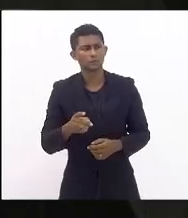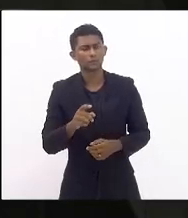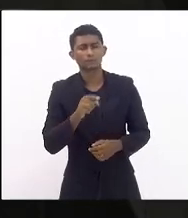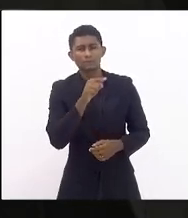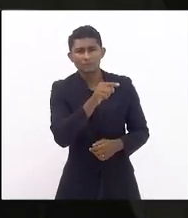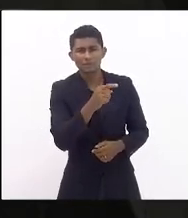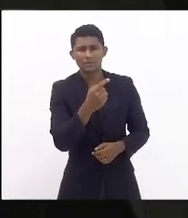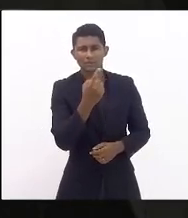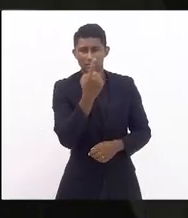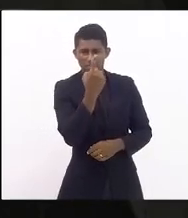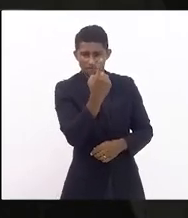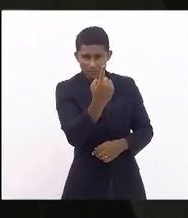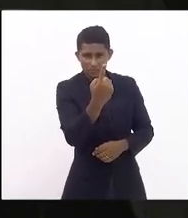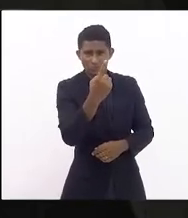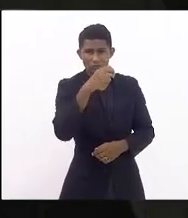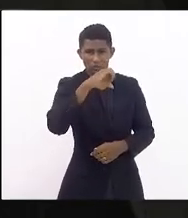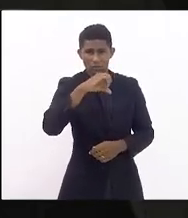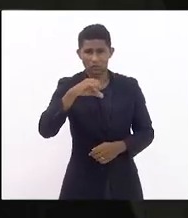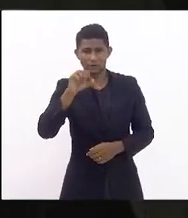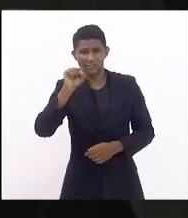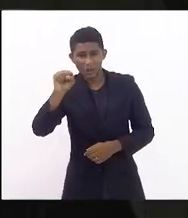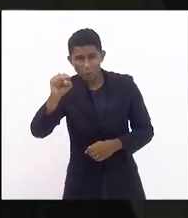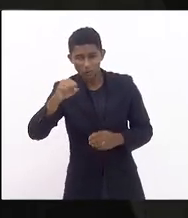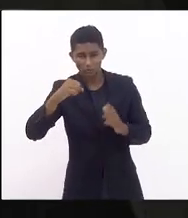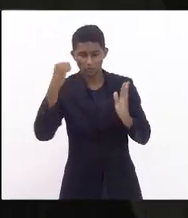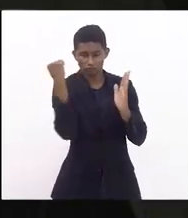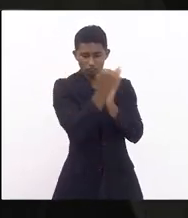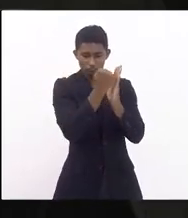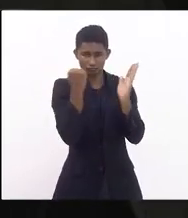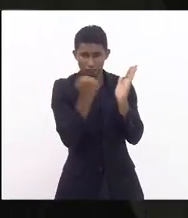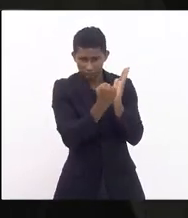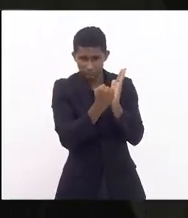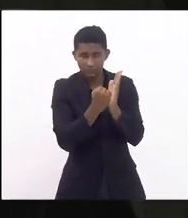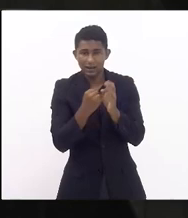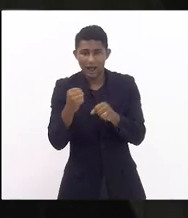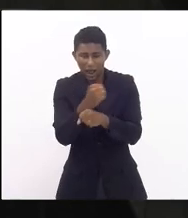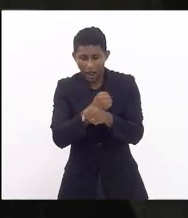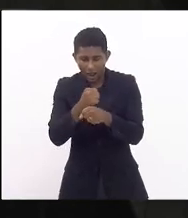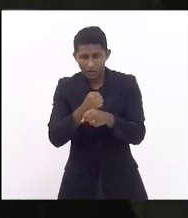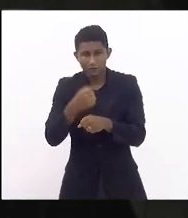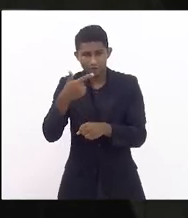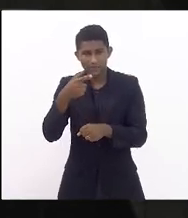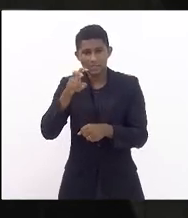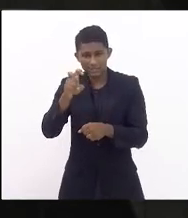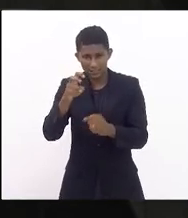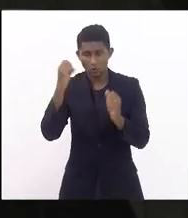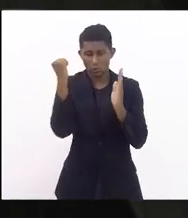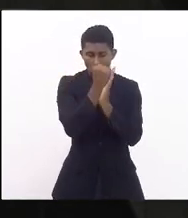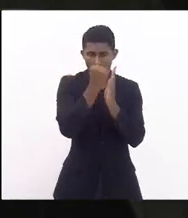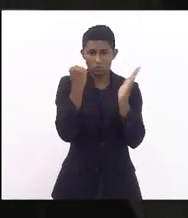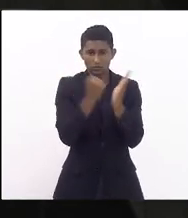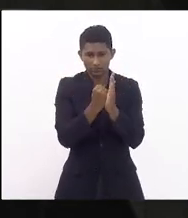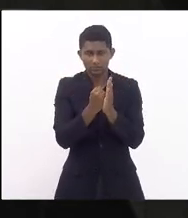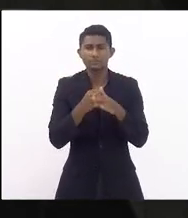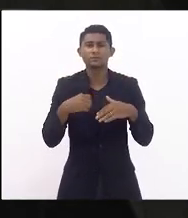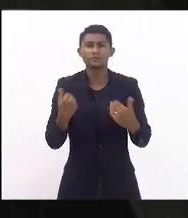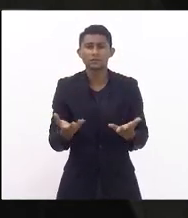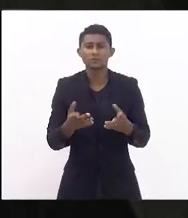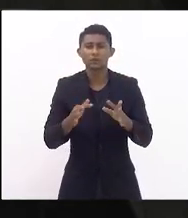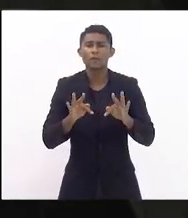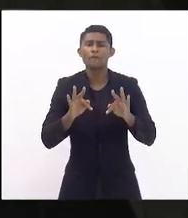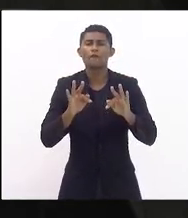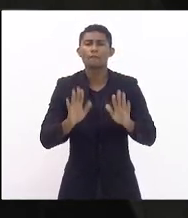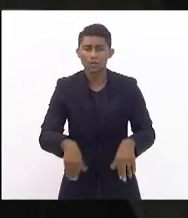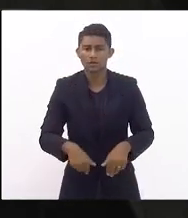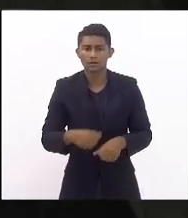de 1998, com vigência de 25 anos. Portanto, expiraria no